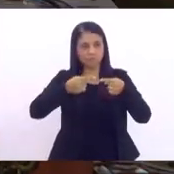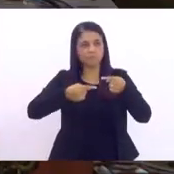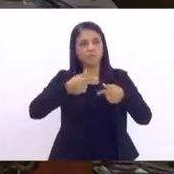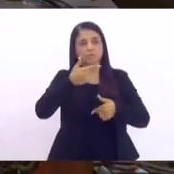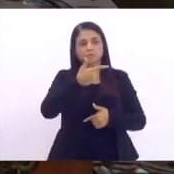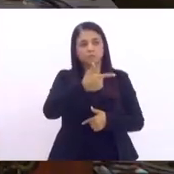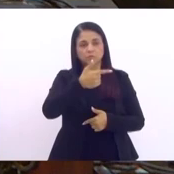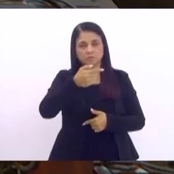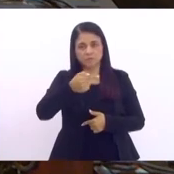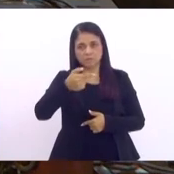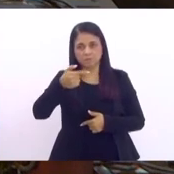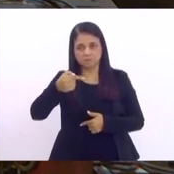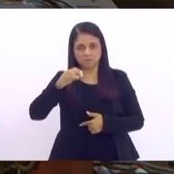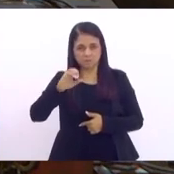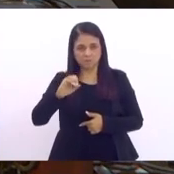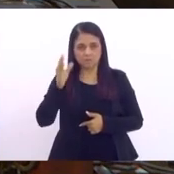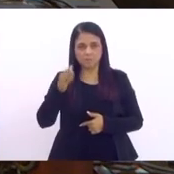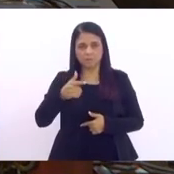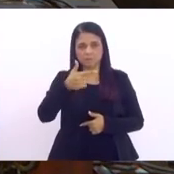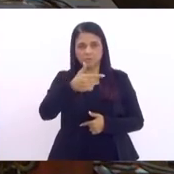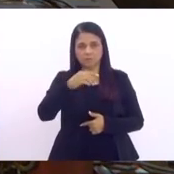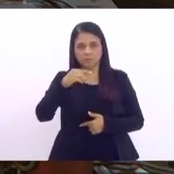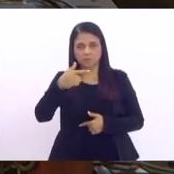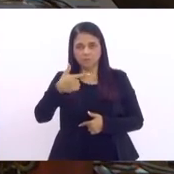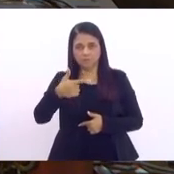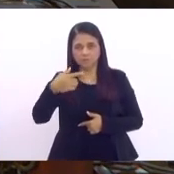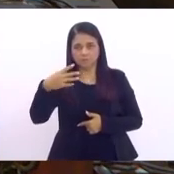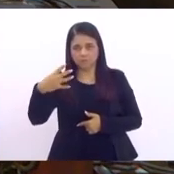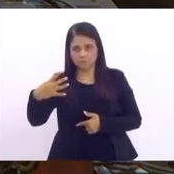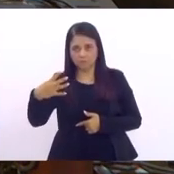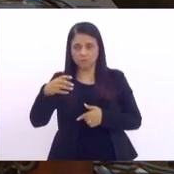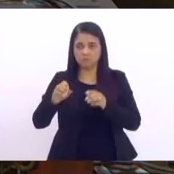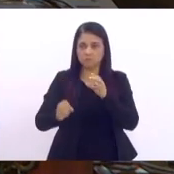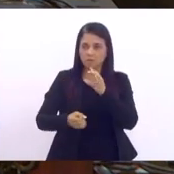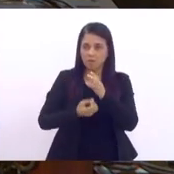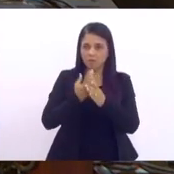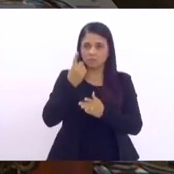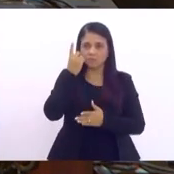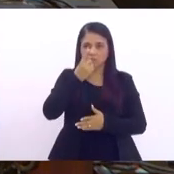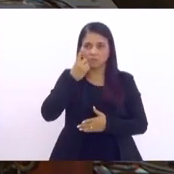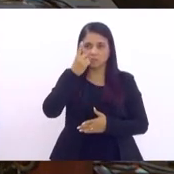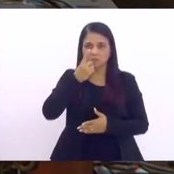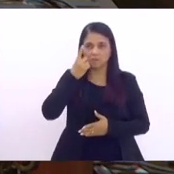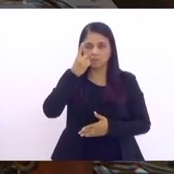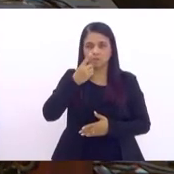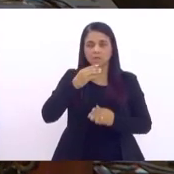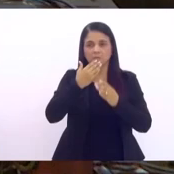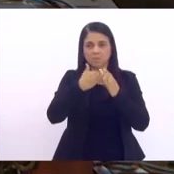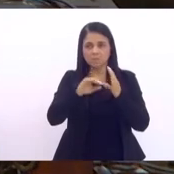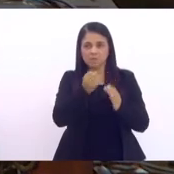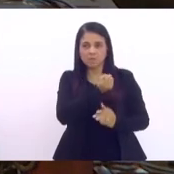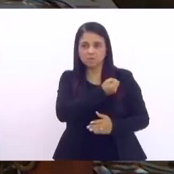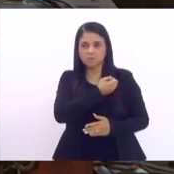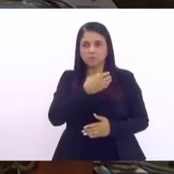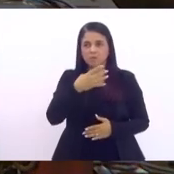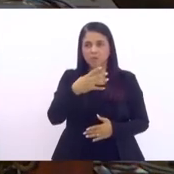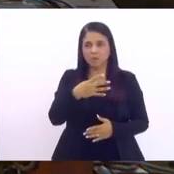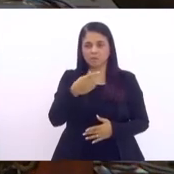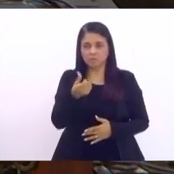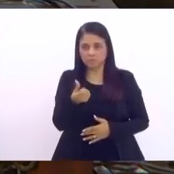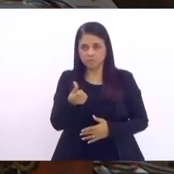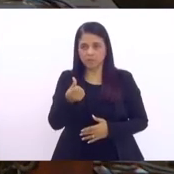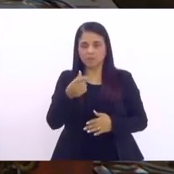de 2023, de autoria do Executivo, mensagem número 46 de 2023, que autoriza o Poder